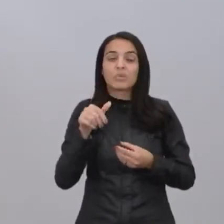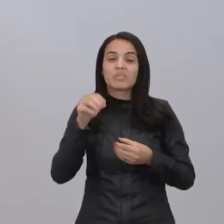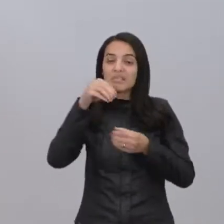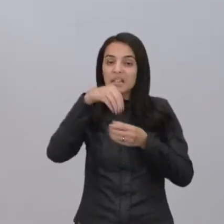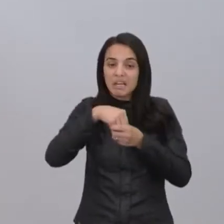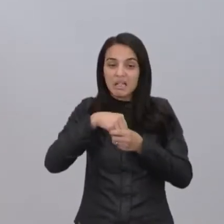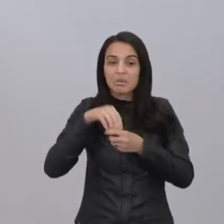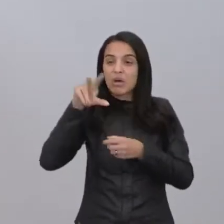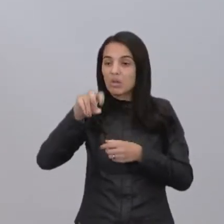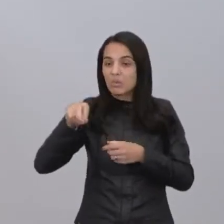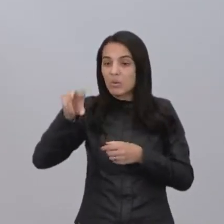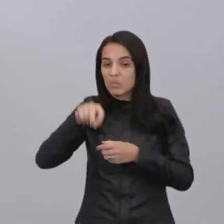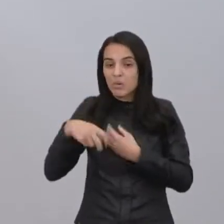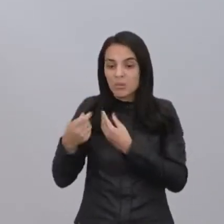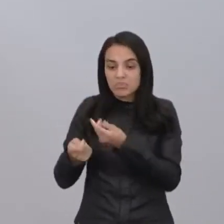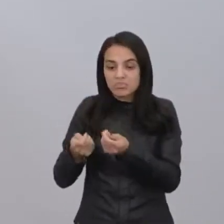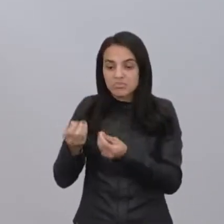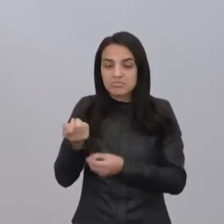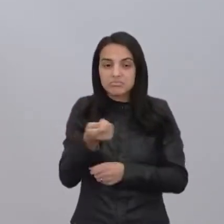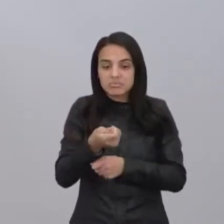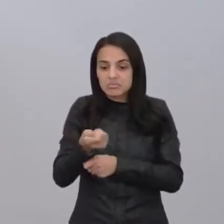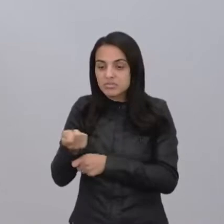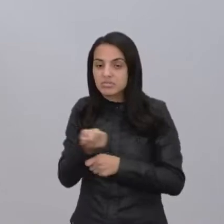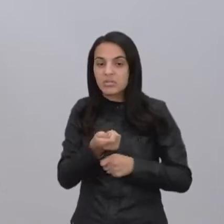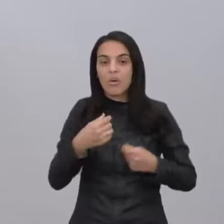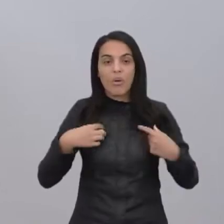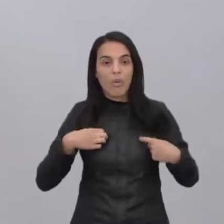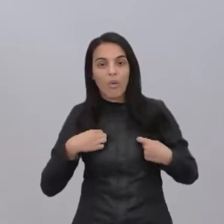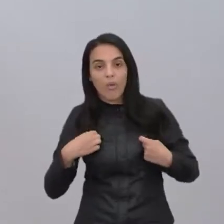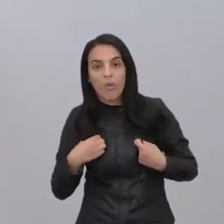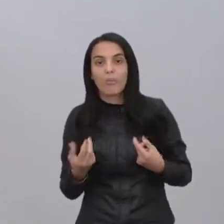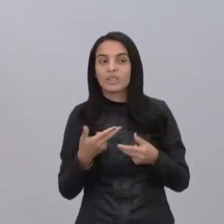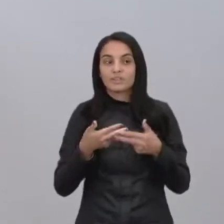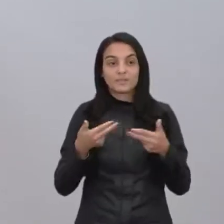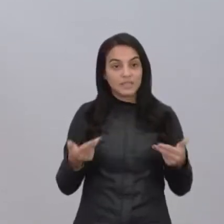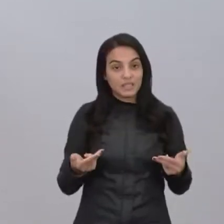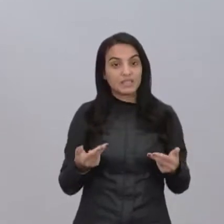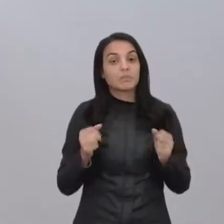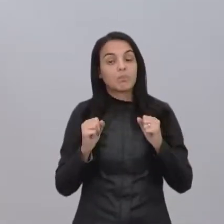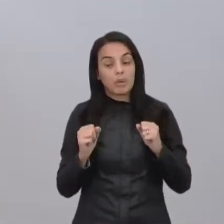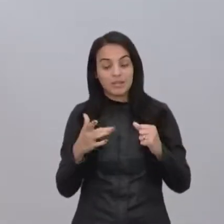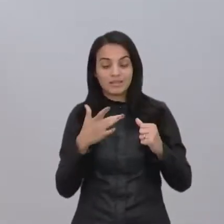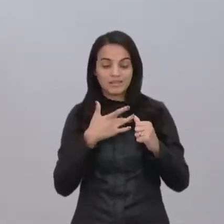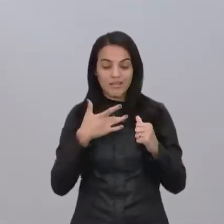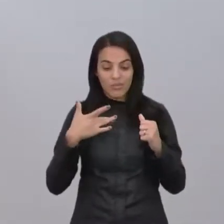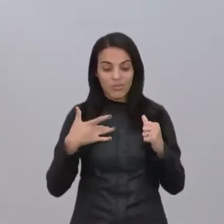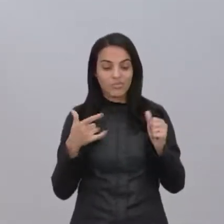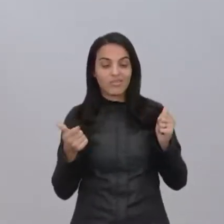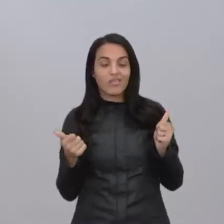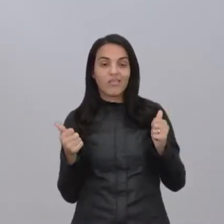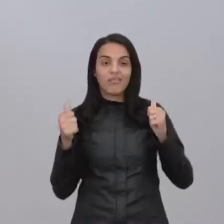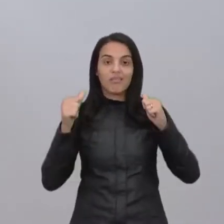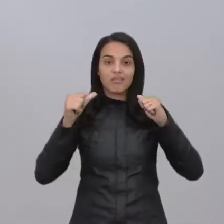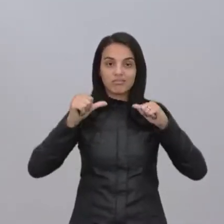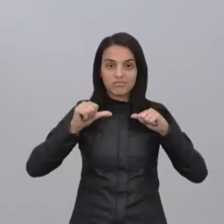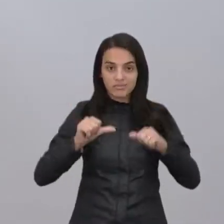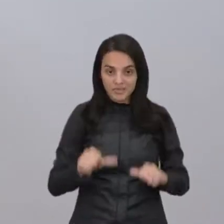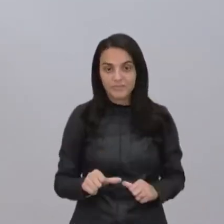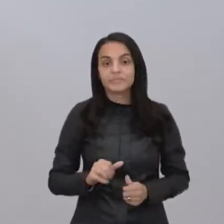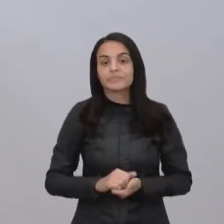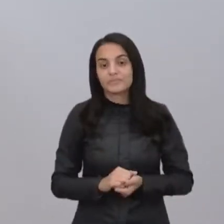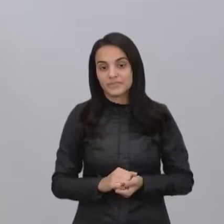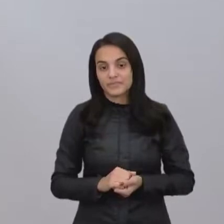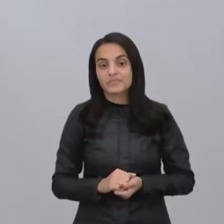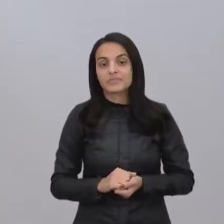né, contato ali com roupas contaminadas. Então, isso faz com que aconteça, né,